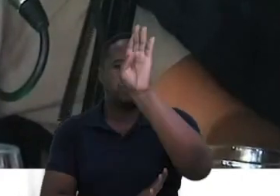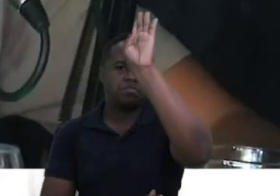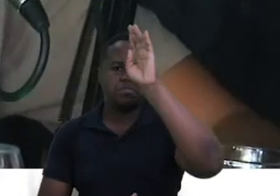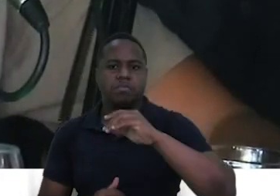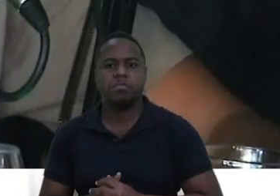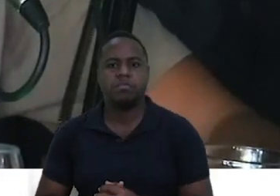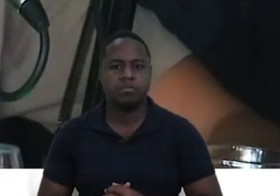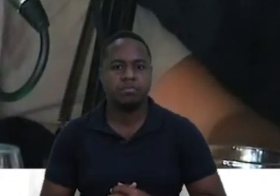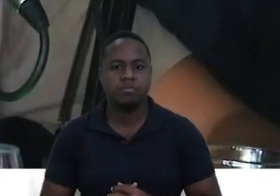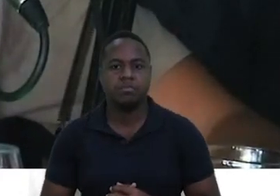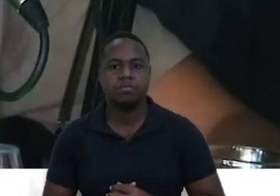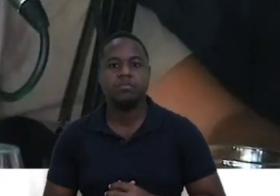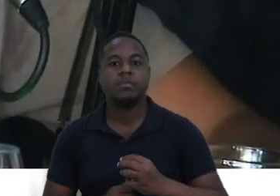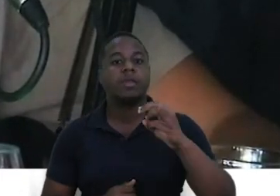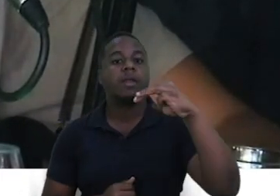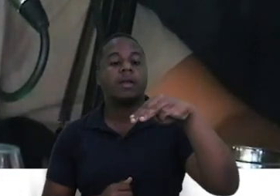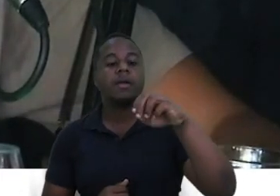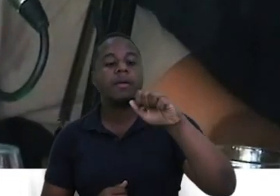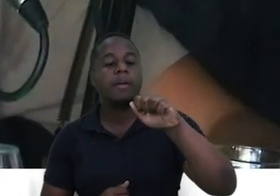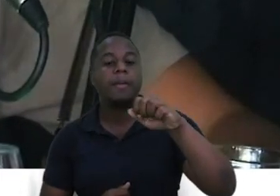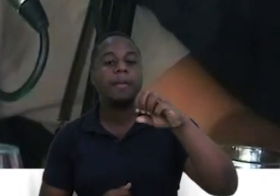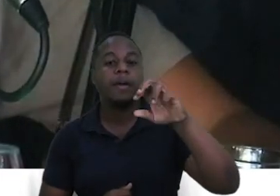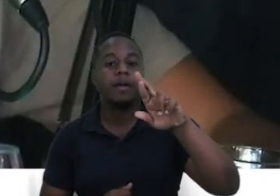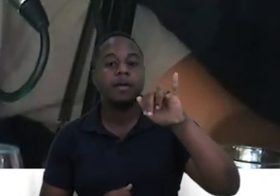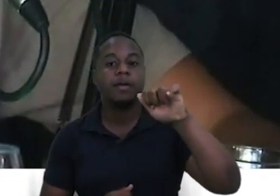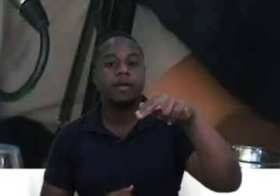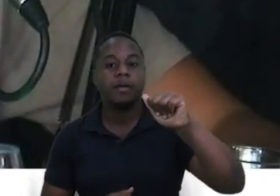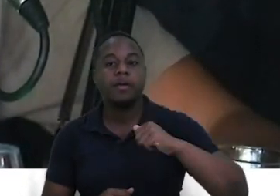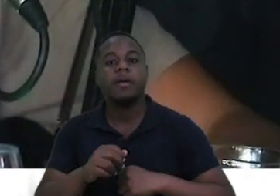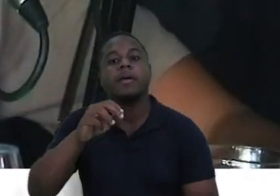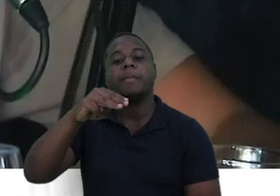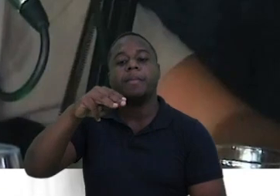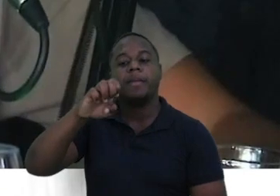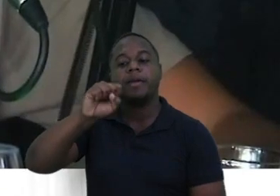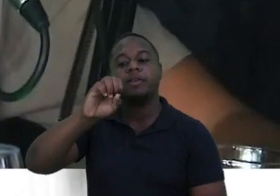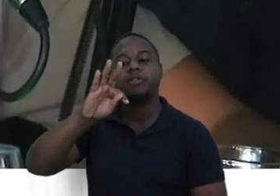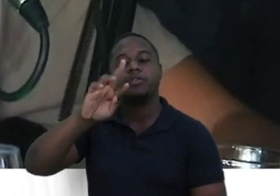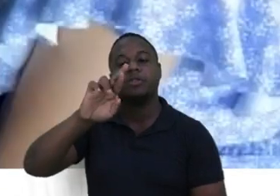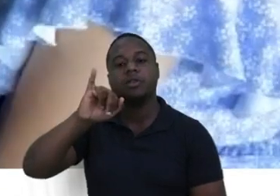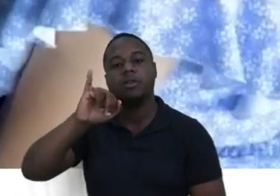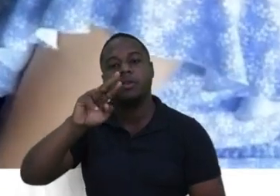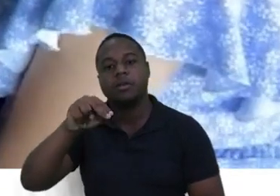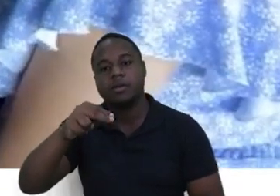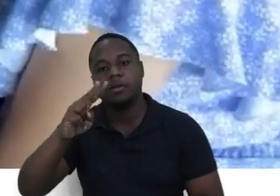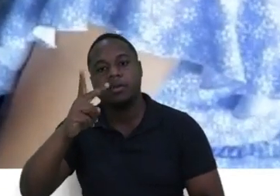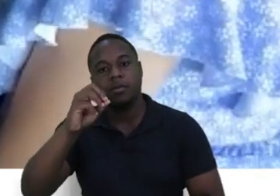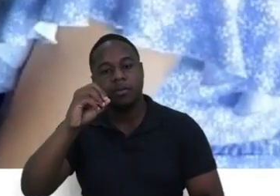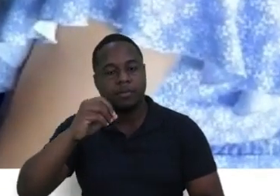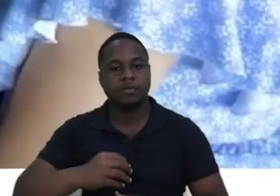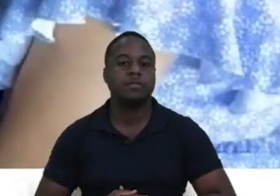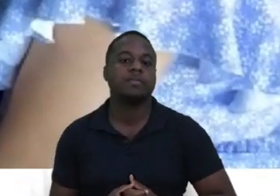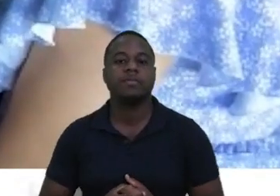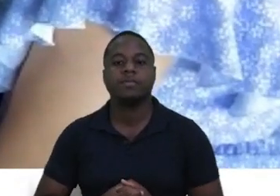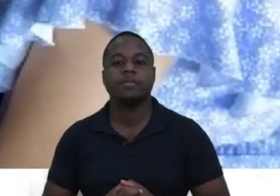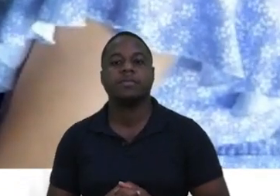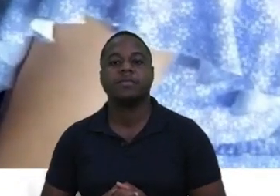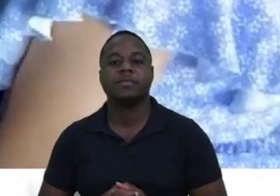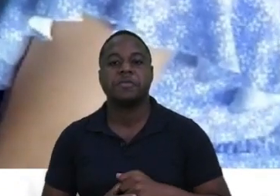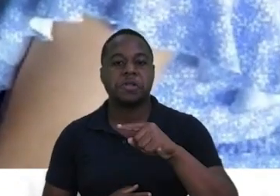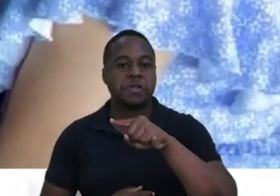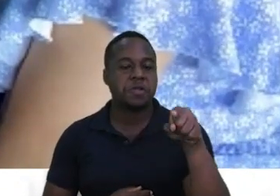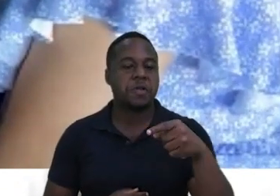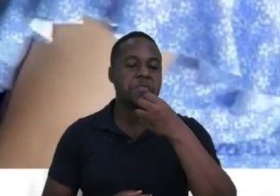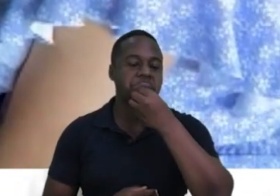assim. Maravilha. Como Dona Zefa, Mariana Aidar, Mestrinho. Mestrinho, velho. Sim. Mestrinho. É, então... Nomes incríveis